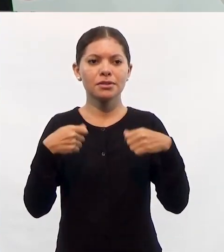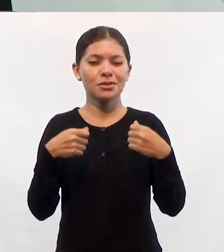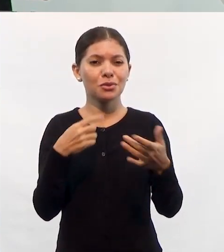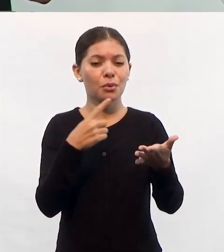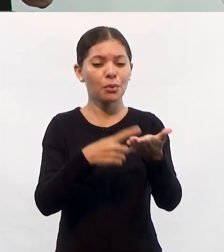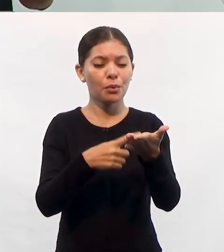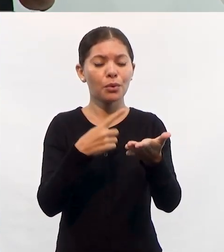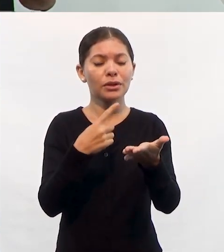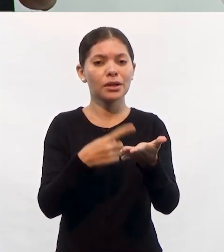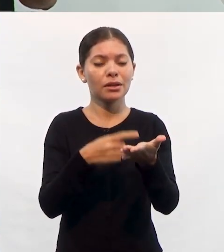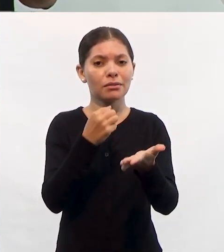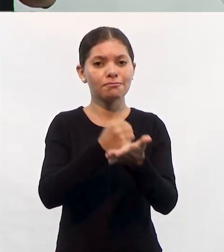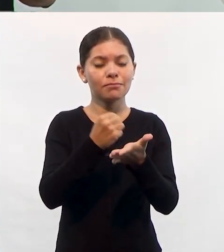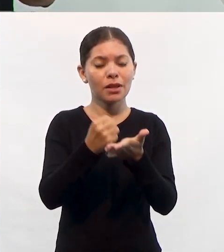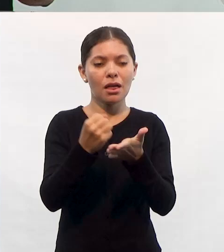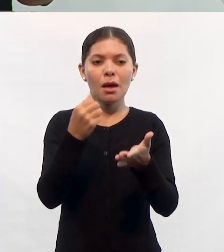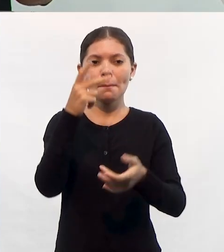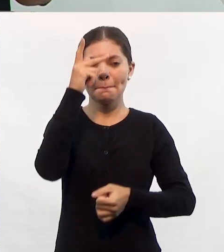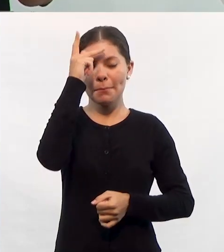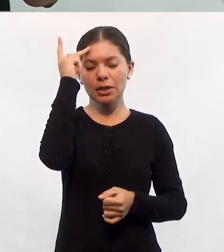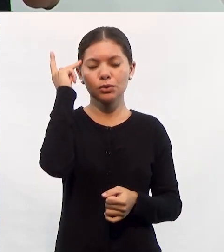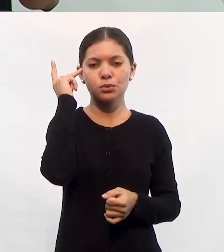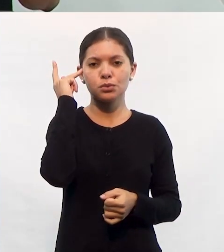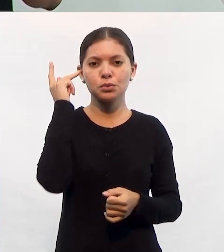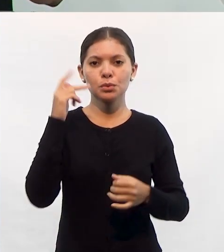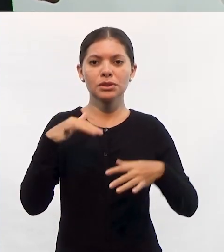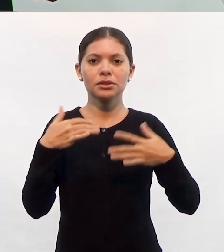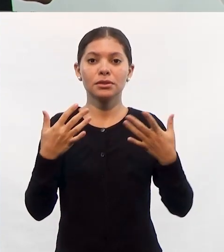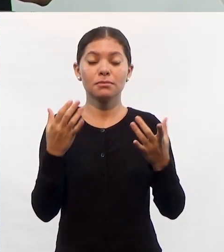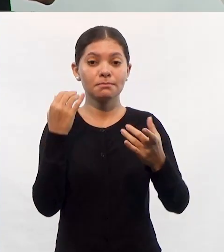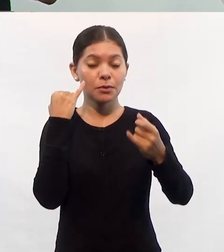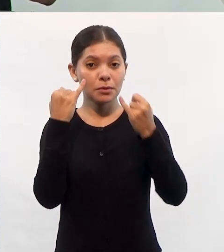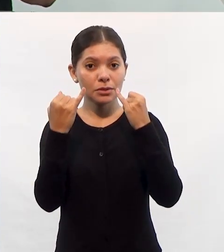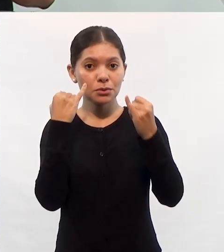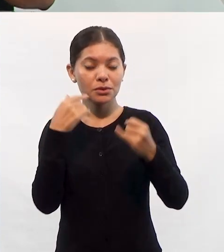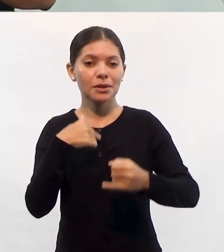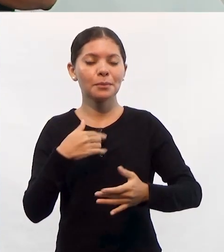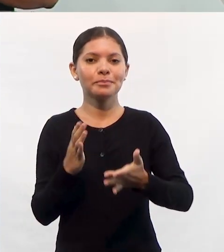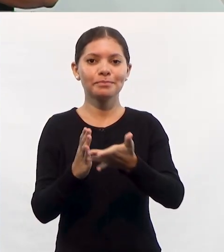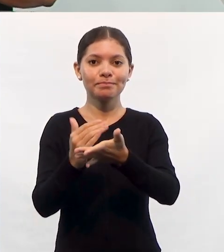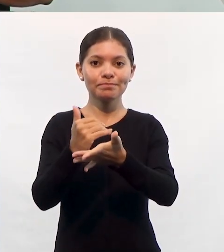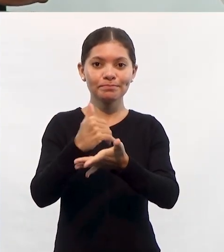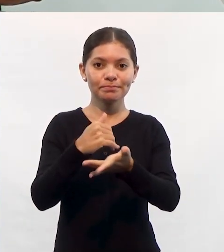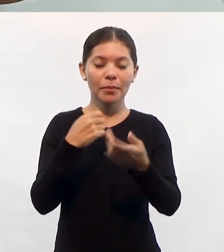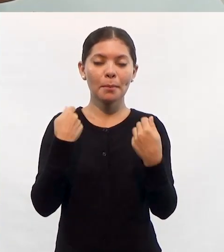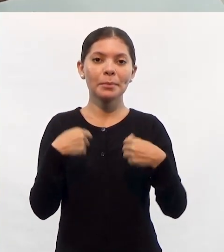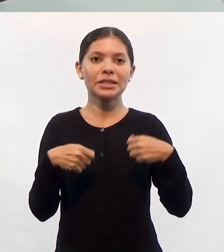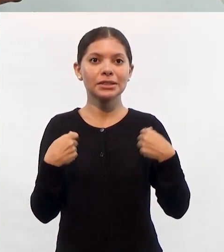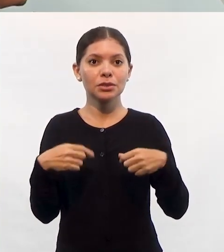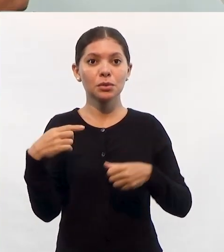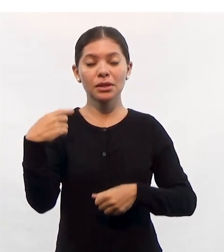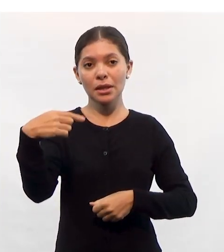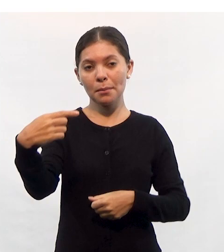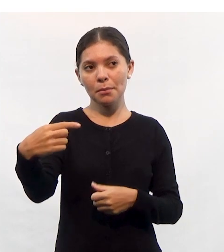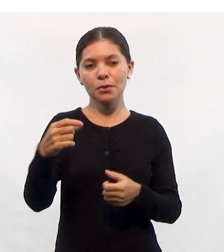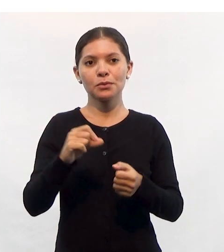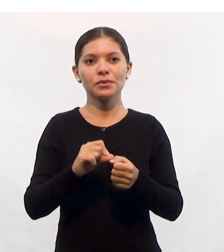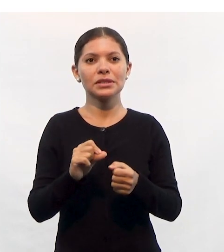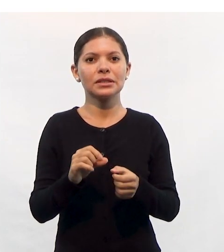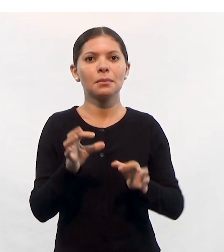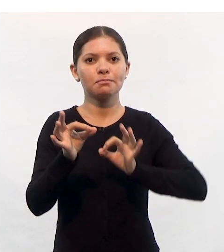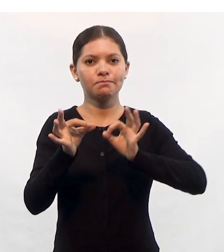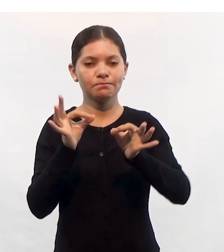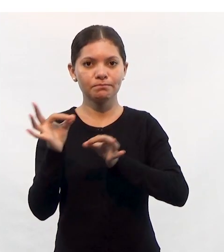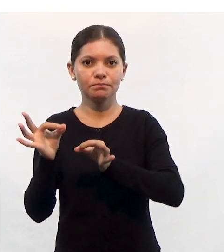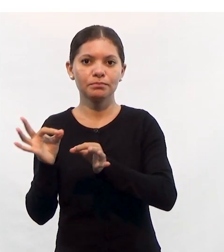contratar mais pessoas Então são essas informações que eu preciso coletar após isso